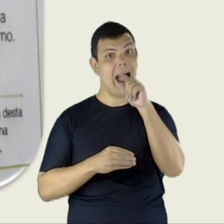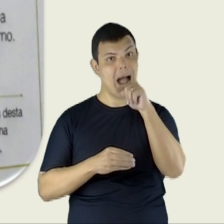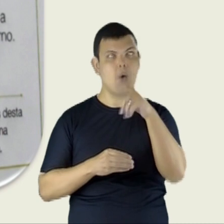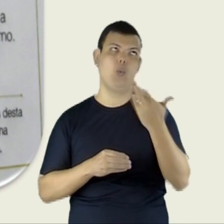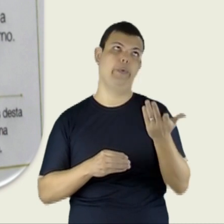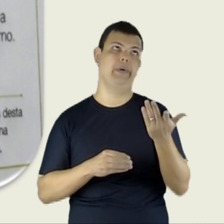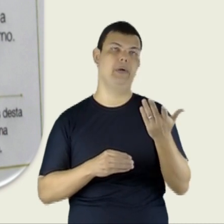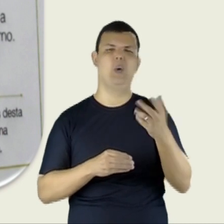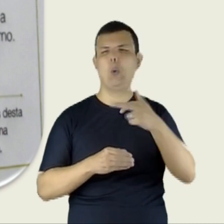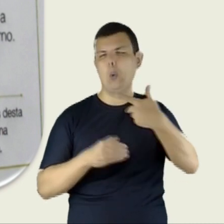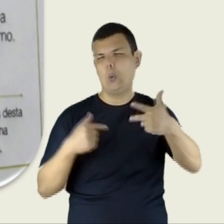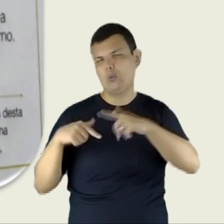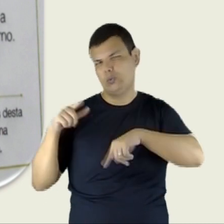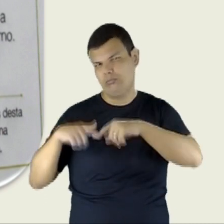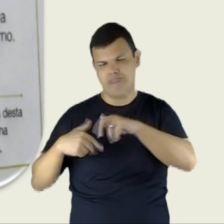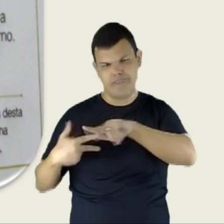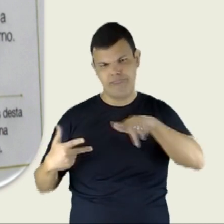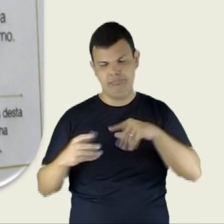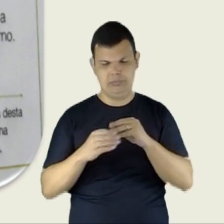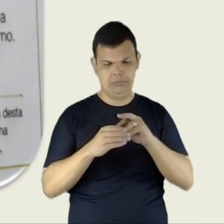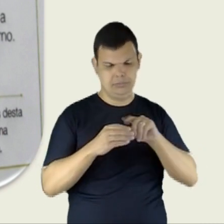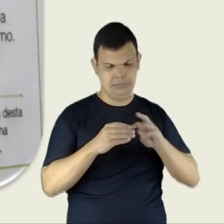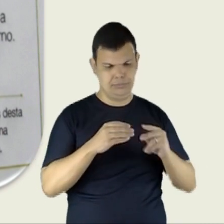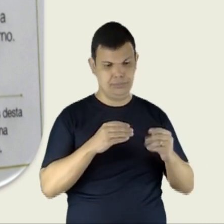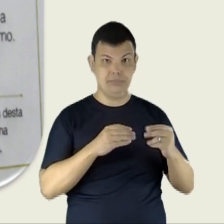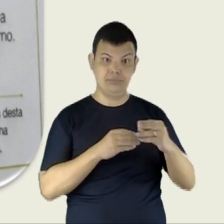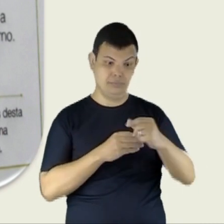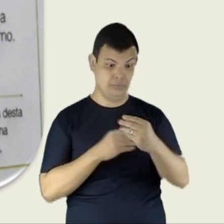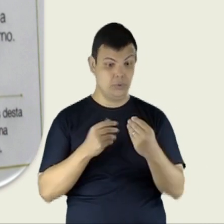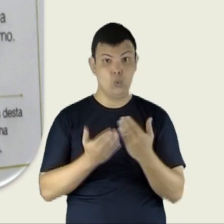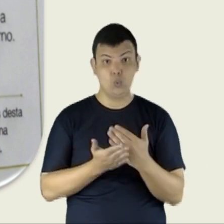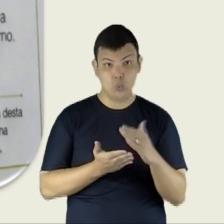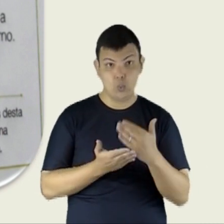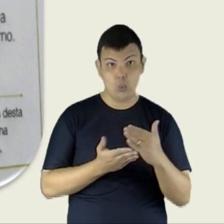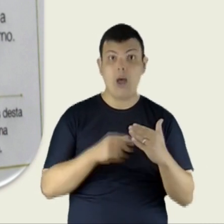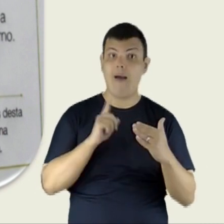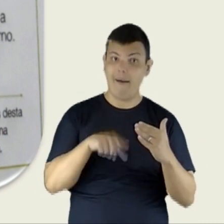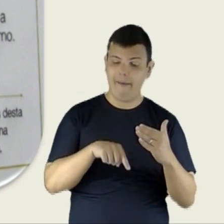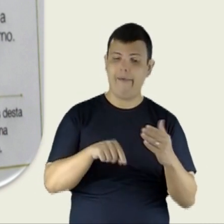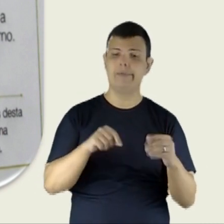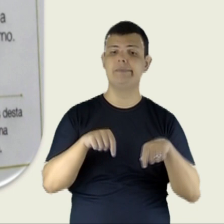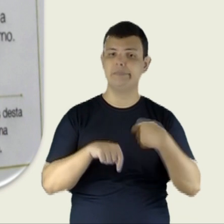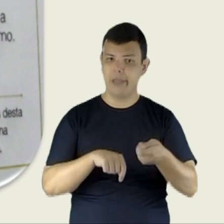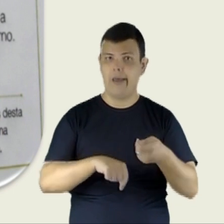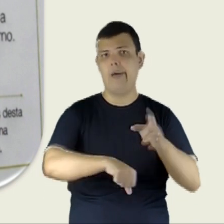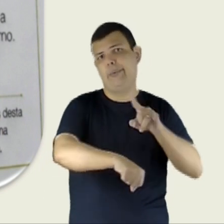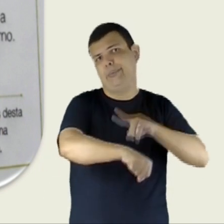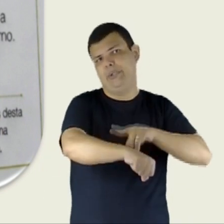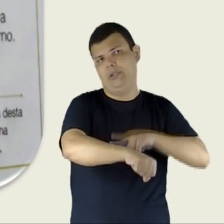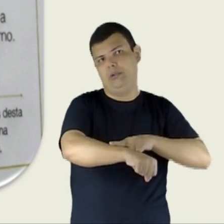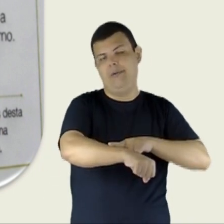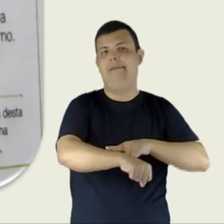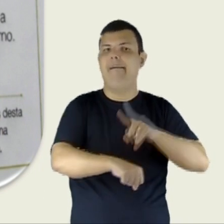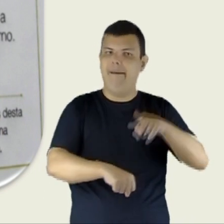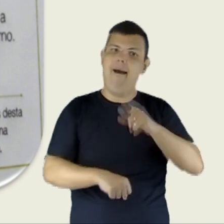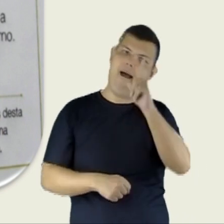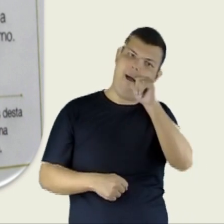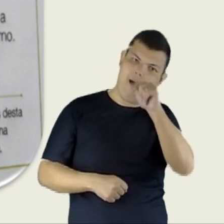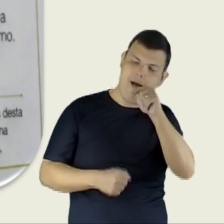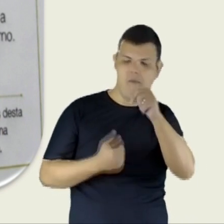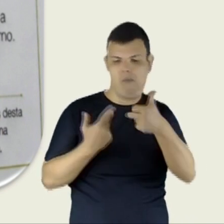outras substâncias. Essa mistura que vai formar a urina, tá, gente? Da água e outras substâncias que serão